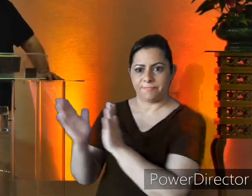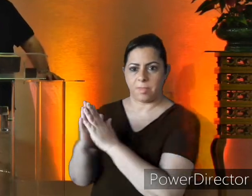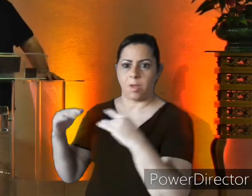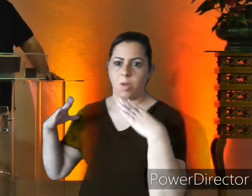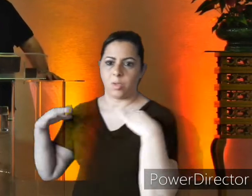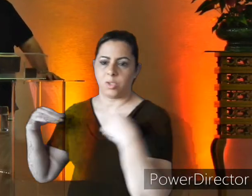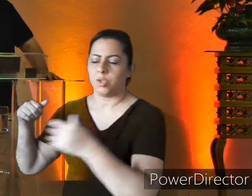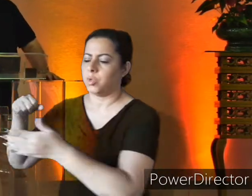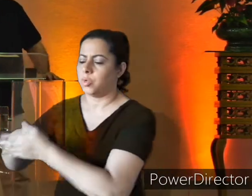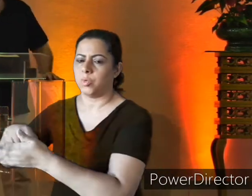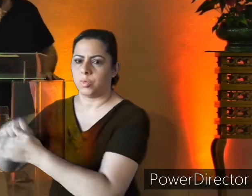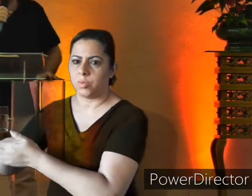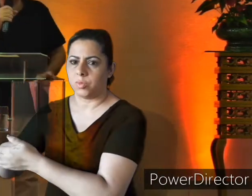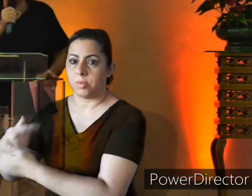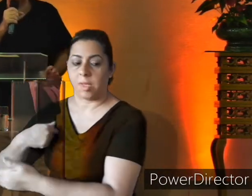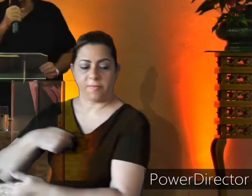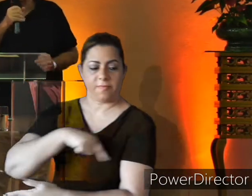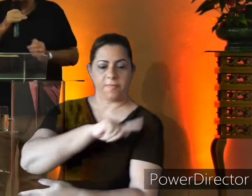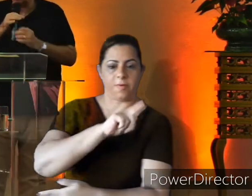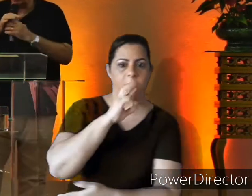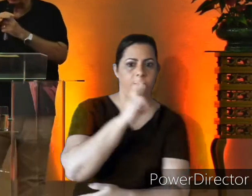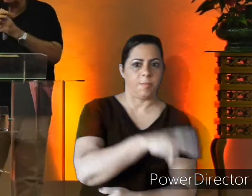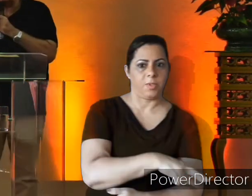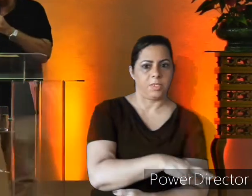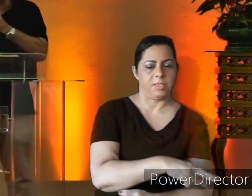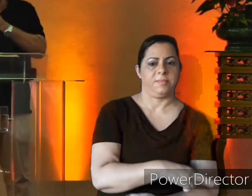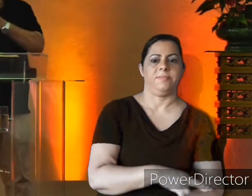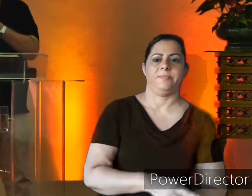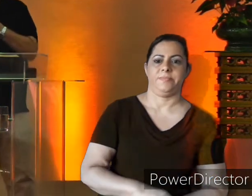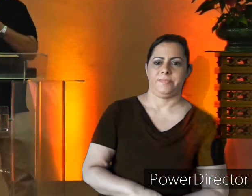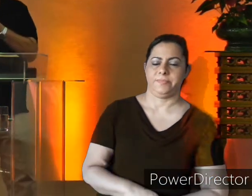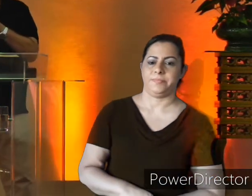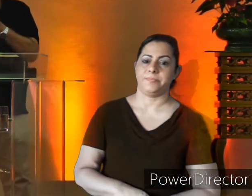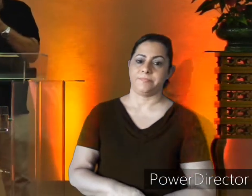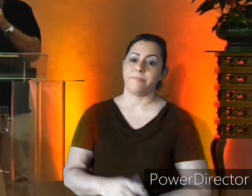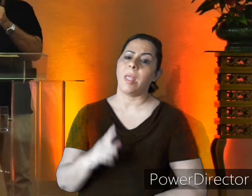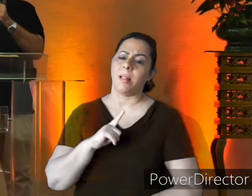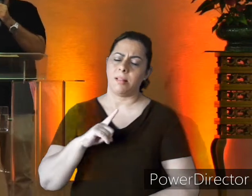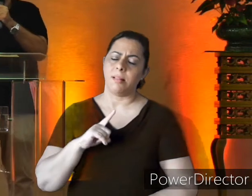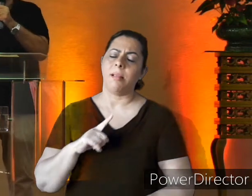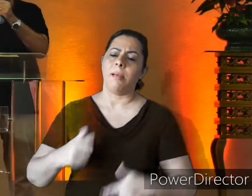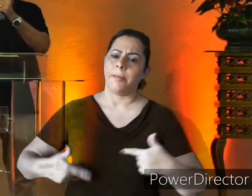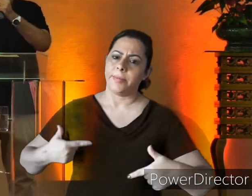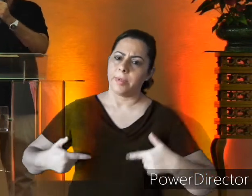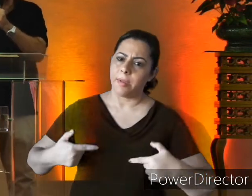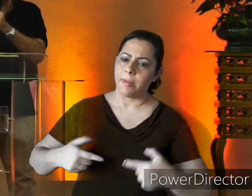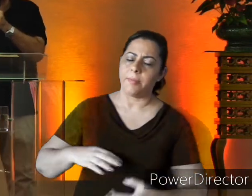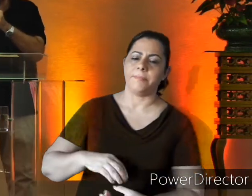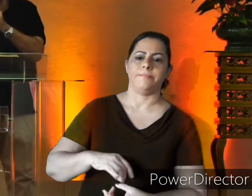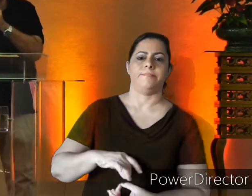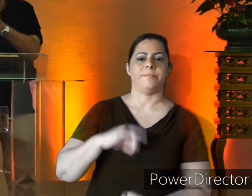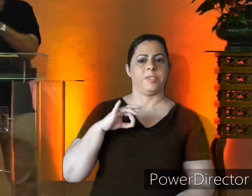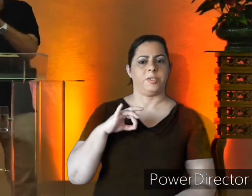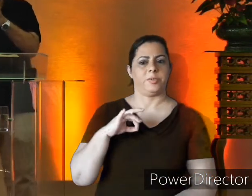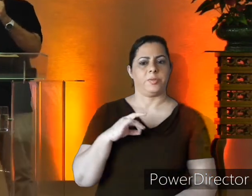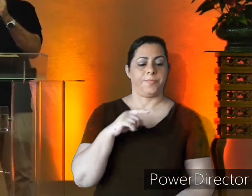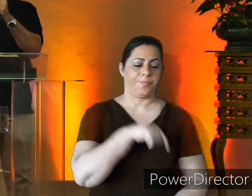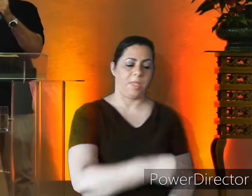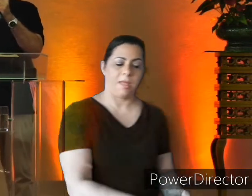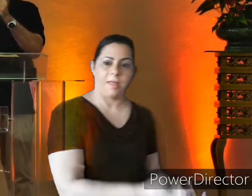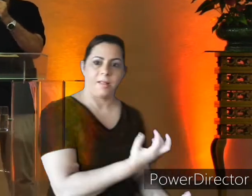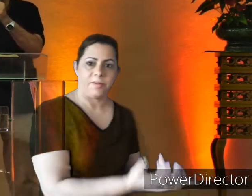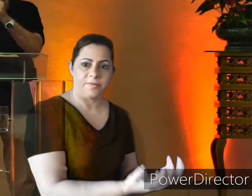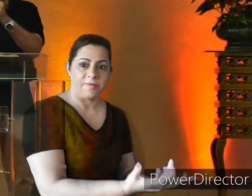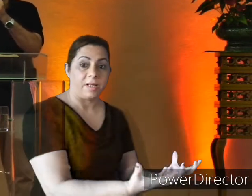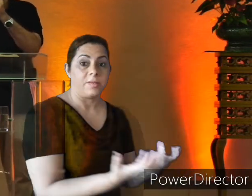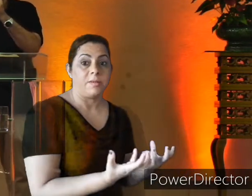não quer que você receba as suas respostas, mas nós recebemos respostas quando clamamos a Deus, quando perseveramos, quando